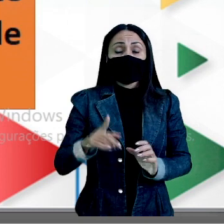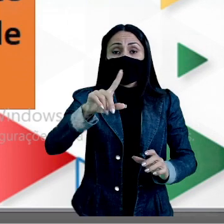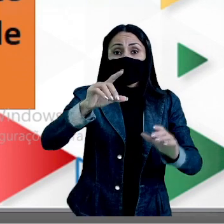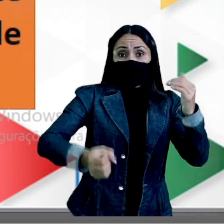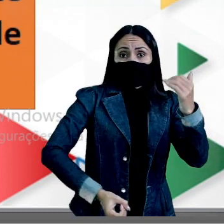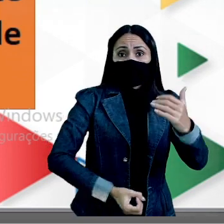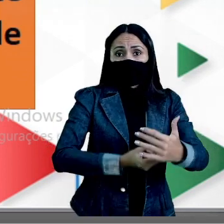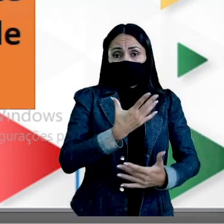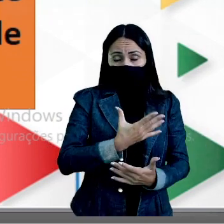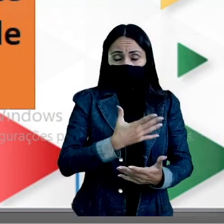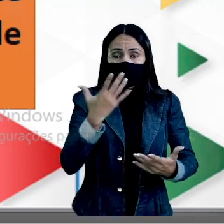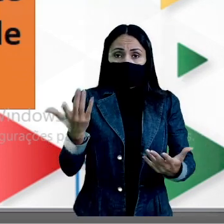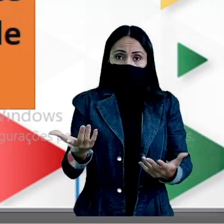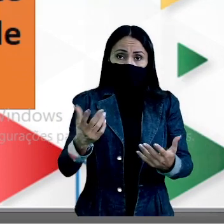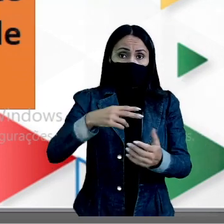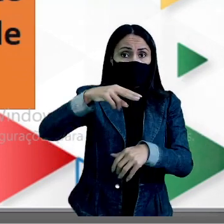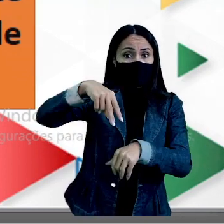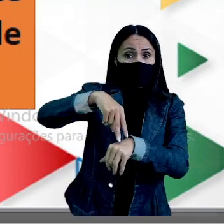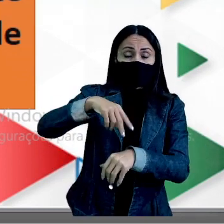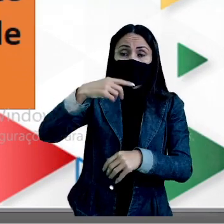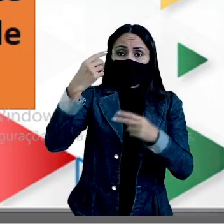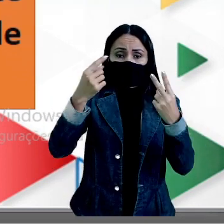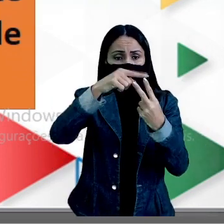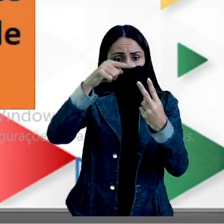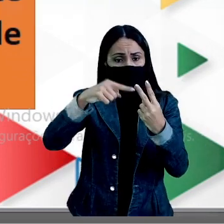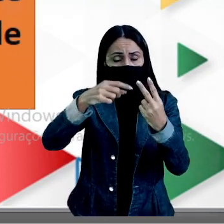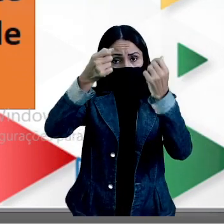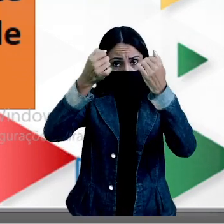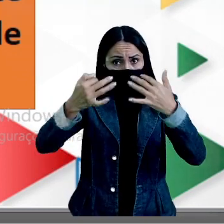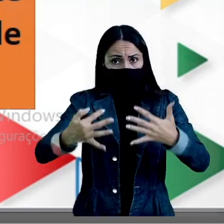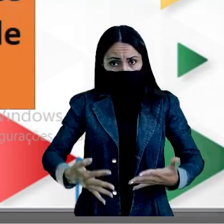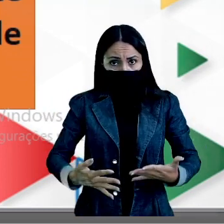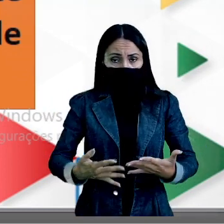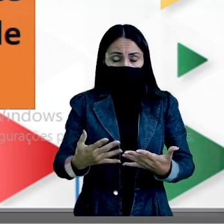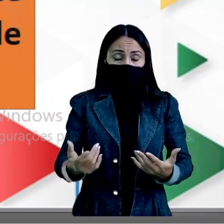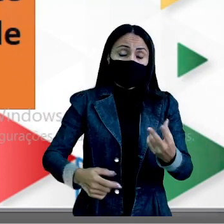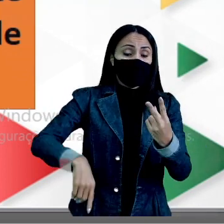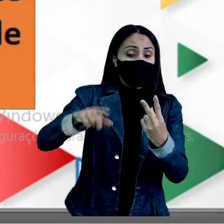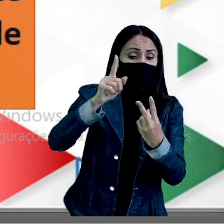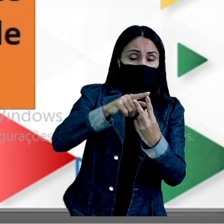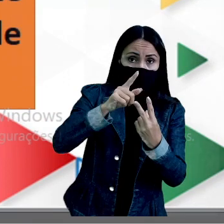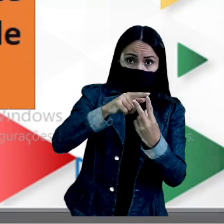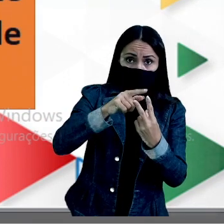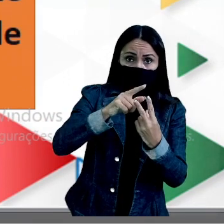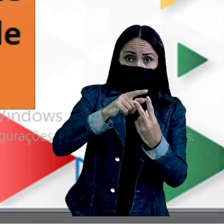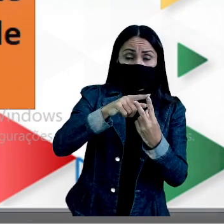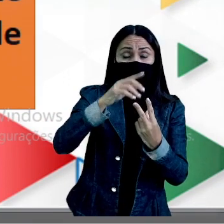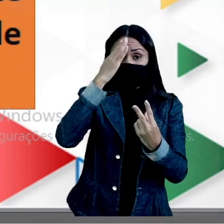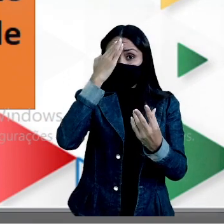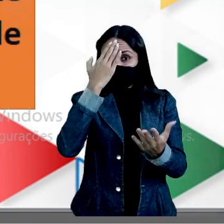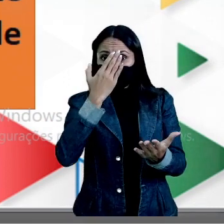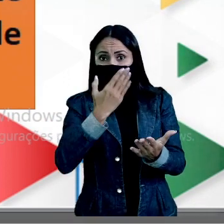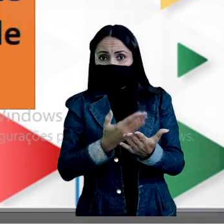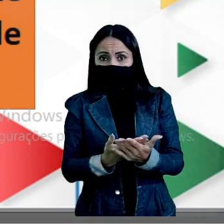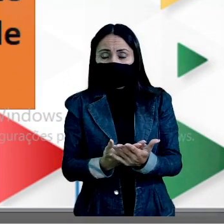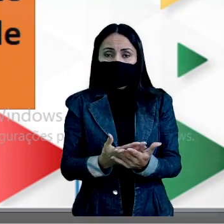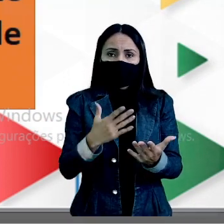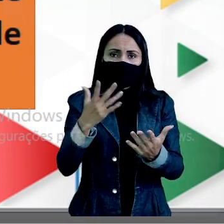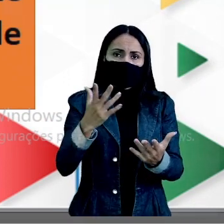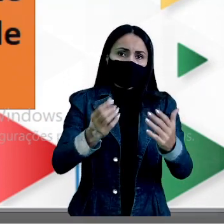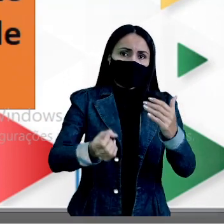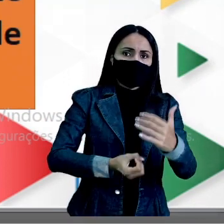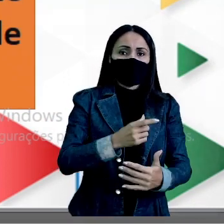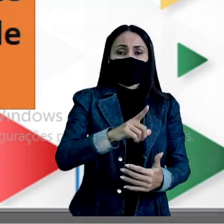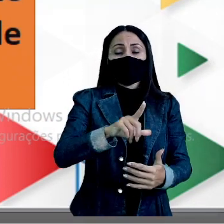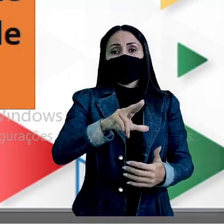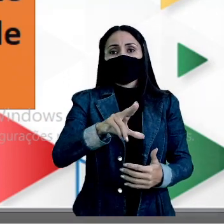boneco olindense, pelo menos duas versões explicam a genealogia do fenômeno. Uma delas acredita ao cinéfilo e fundador Luciano Anacleto,